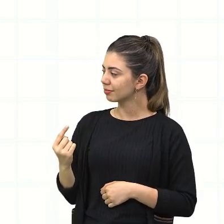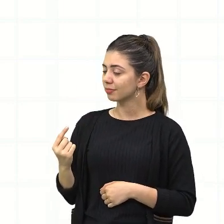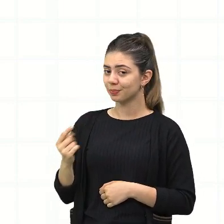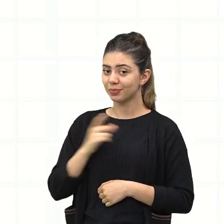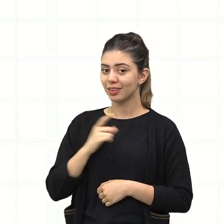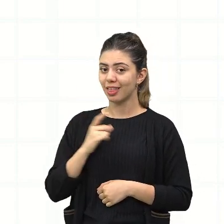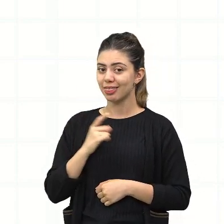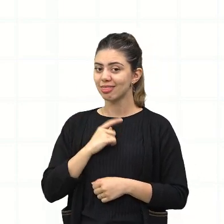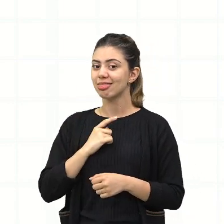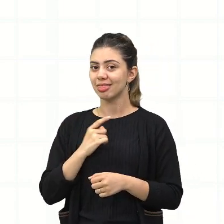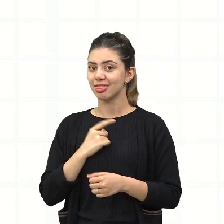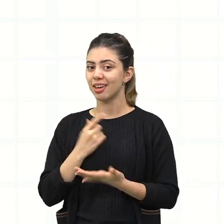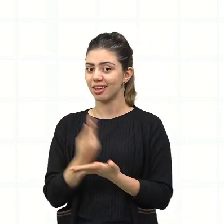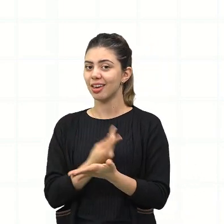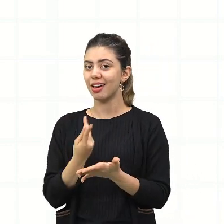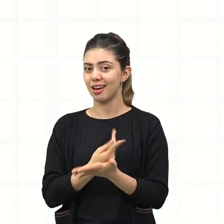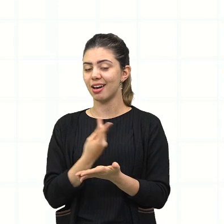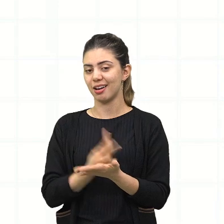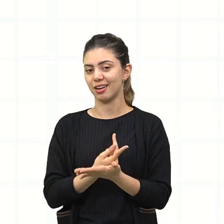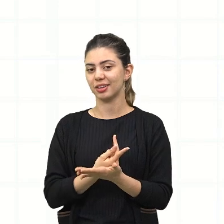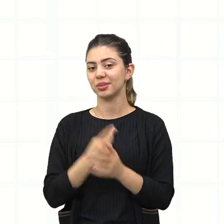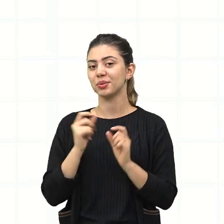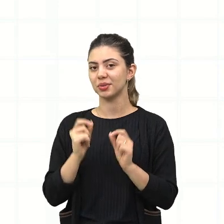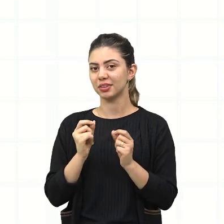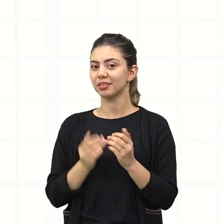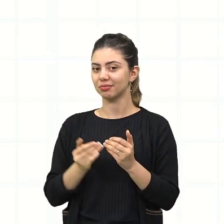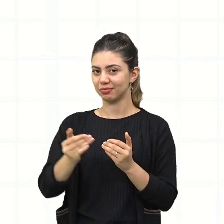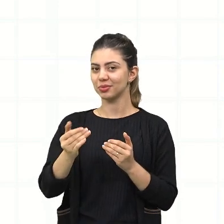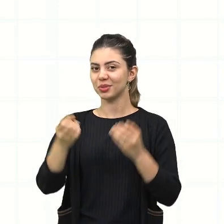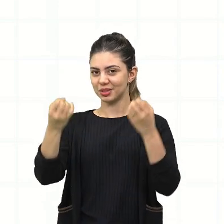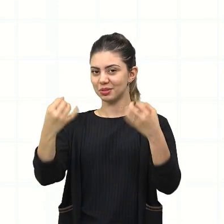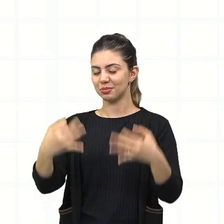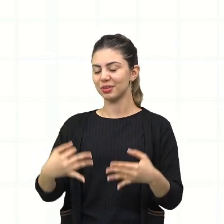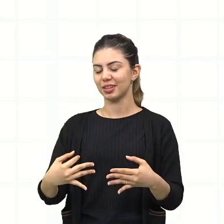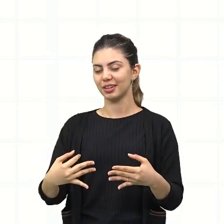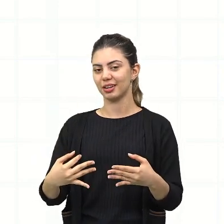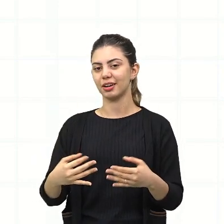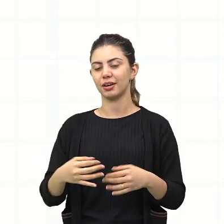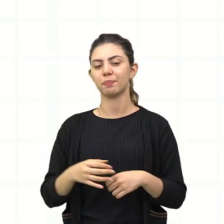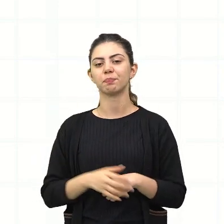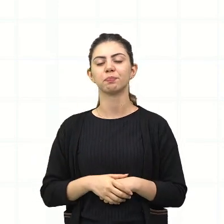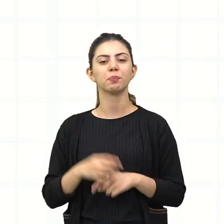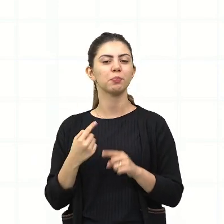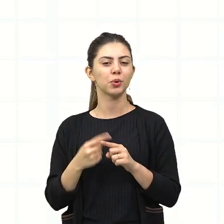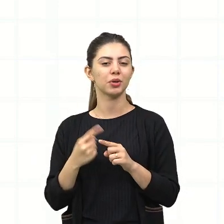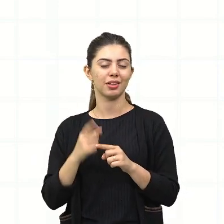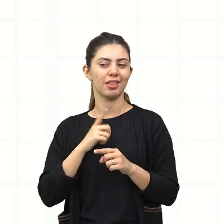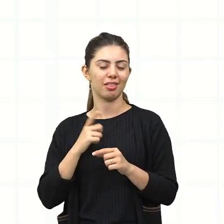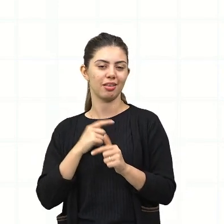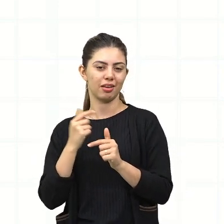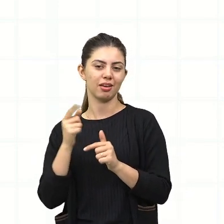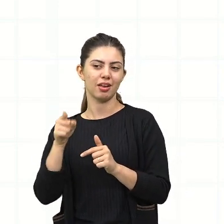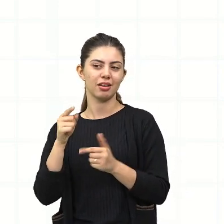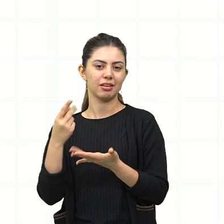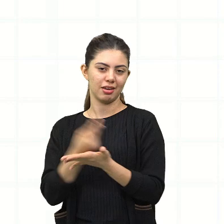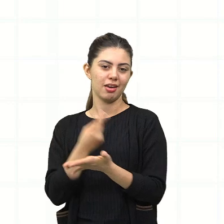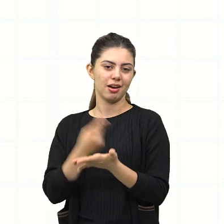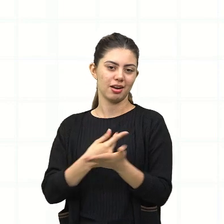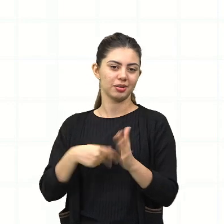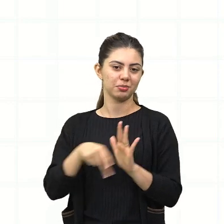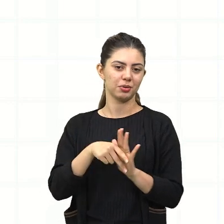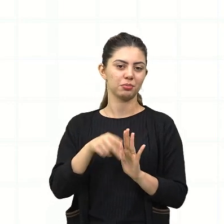tem algum problema gramatical, que a gente vai descobrir só lá no final da aula, entender por que nós temos um problema gramatical